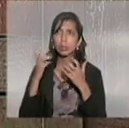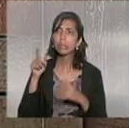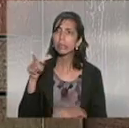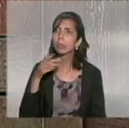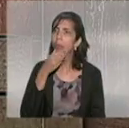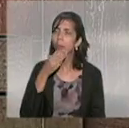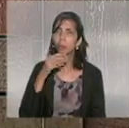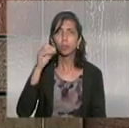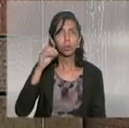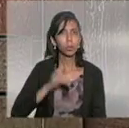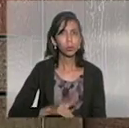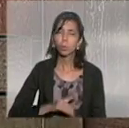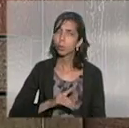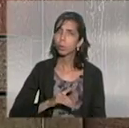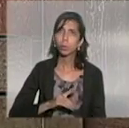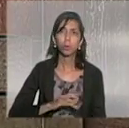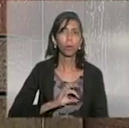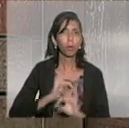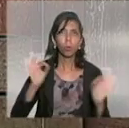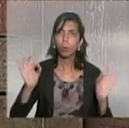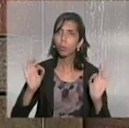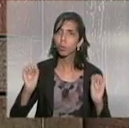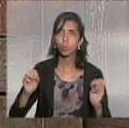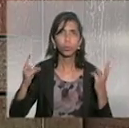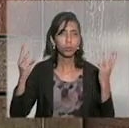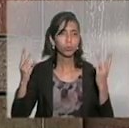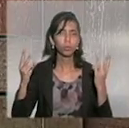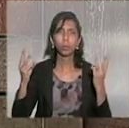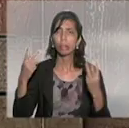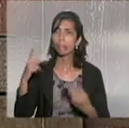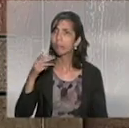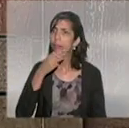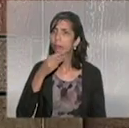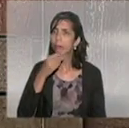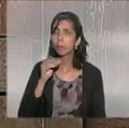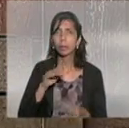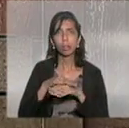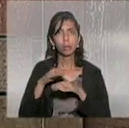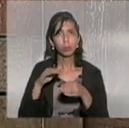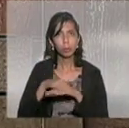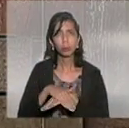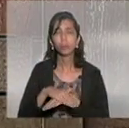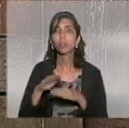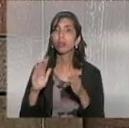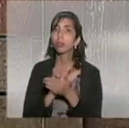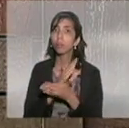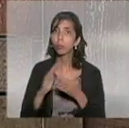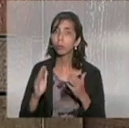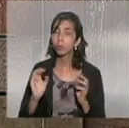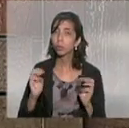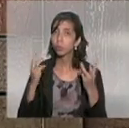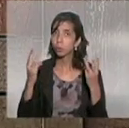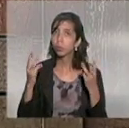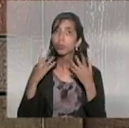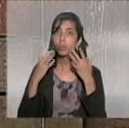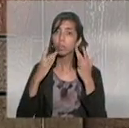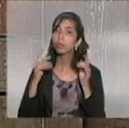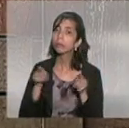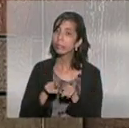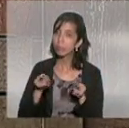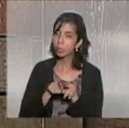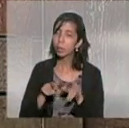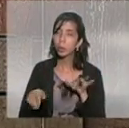um grande diretor de musicais, de shows, né, um homem da noite. Em alguns espetáculos dele eu